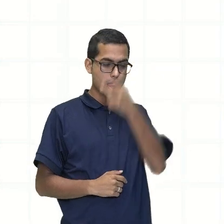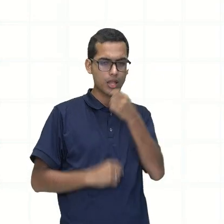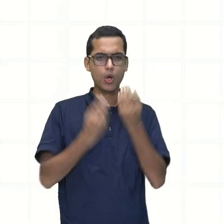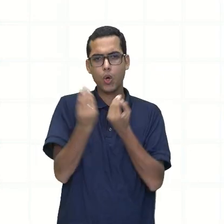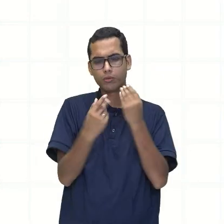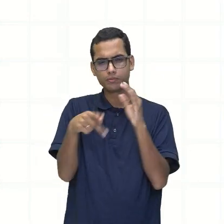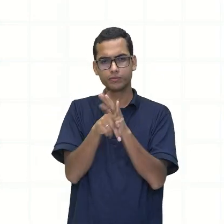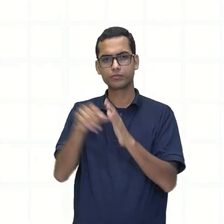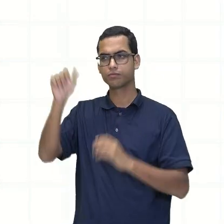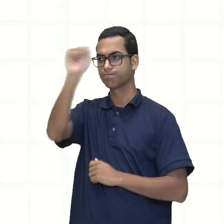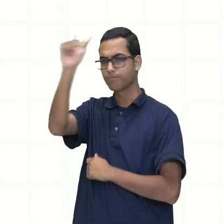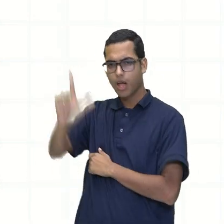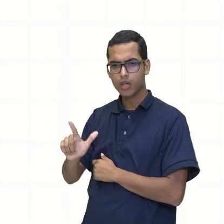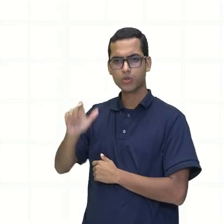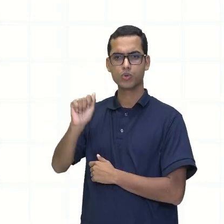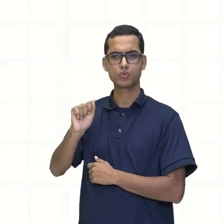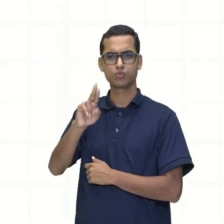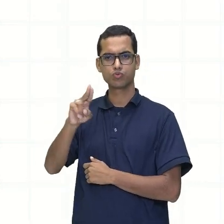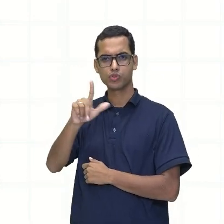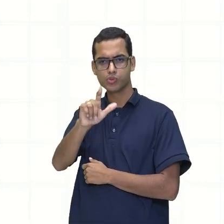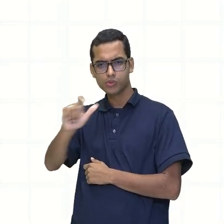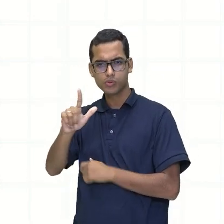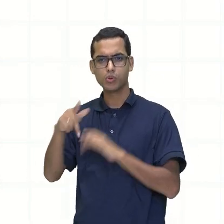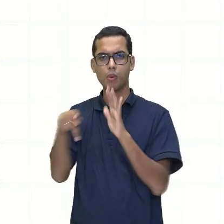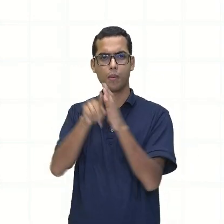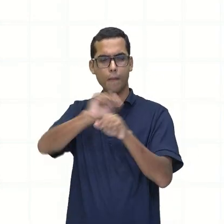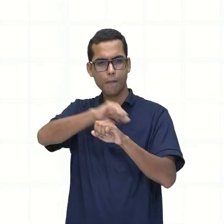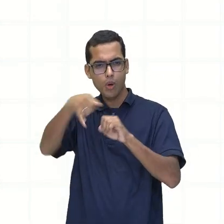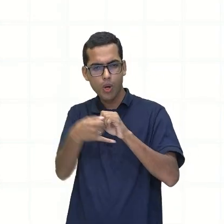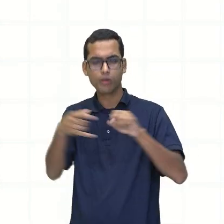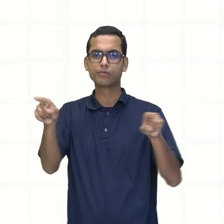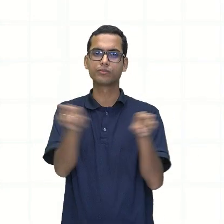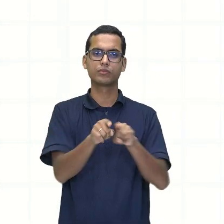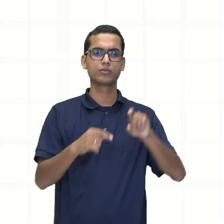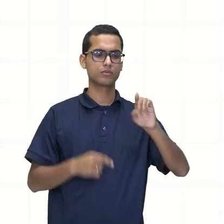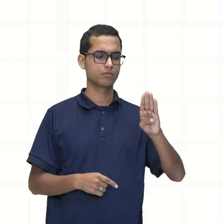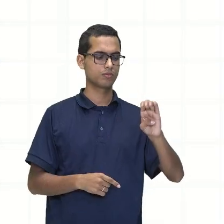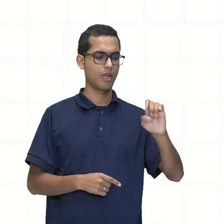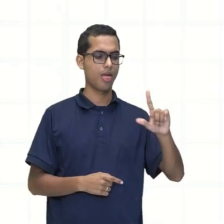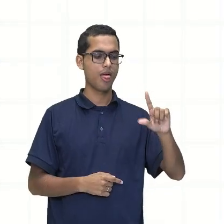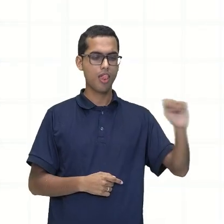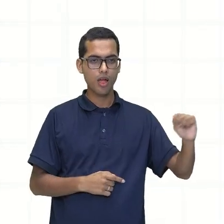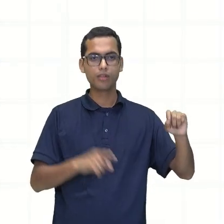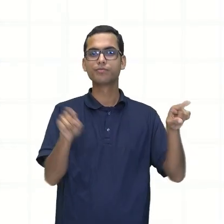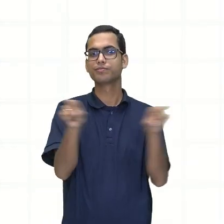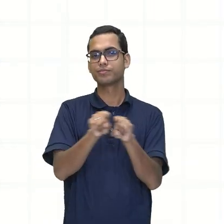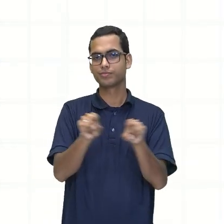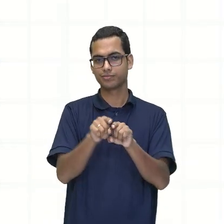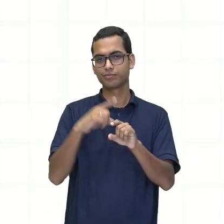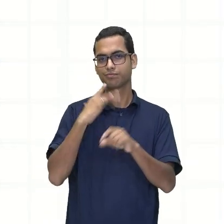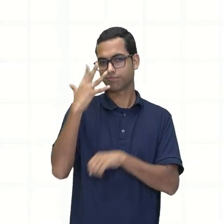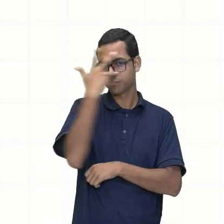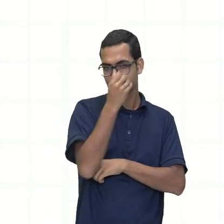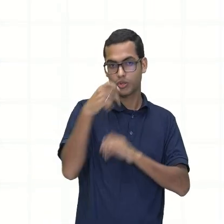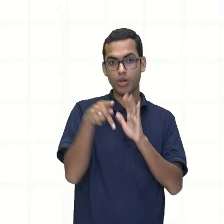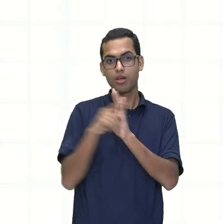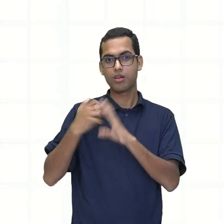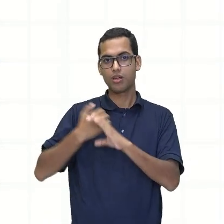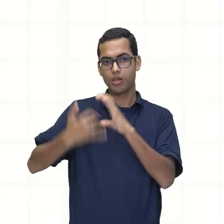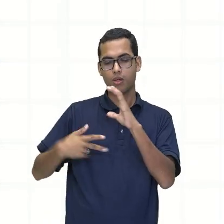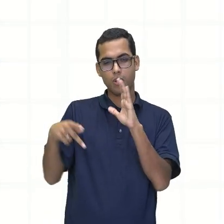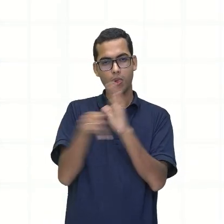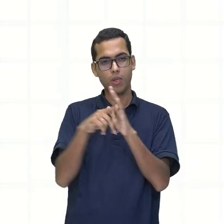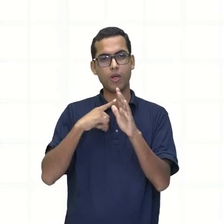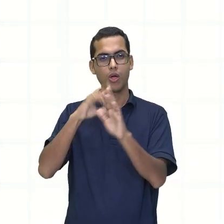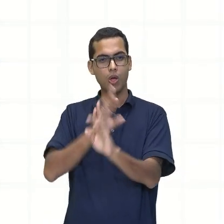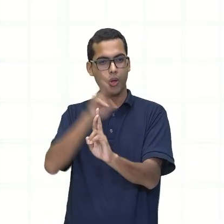nossos adjetivos e estão ali falando sobre um aspecto ou sobre a aparência do substantivo a que ele se refere. O adjetivo também